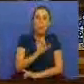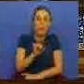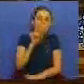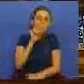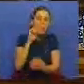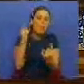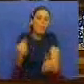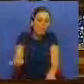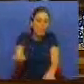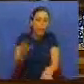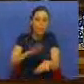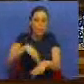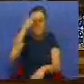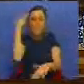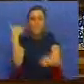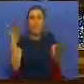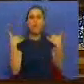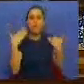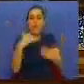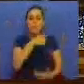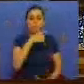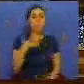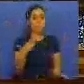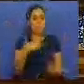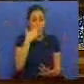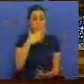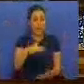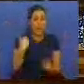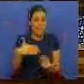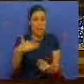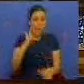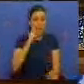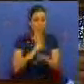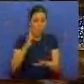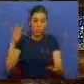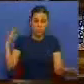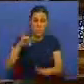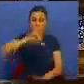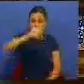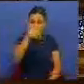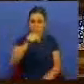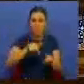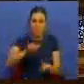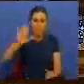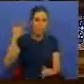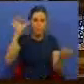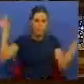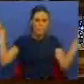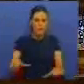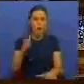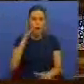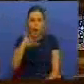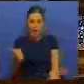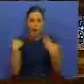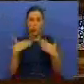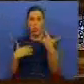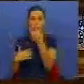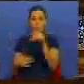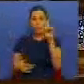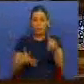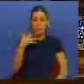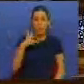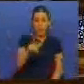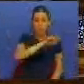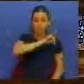tem para o verão, que promete ser o verão mais quente dos últimos 25 anos. Por exemplo, no ano de 2006, 1